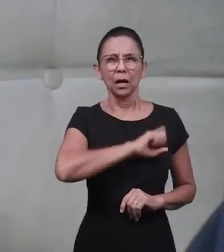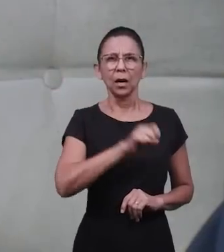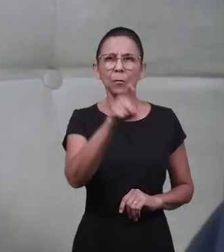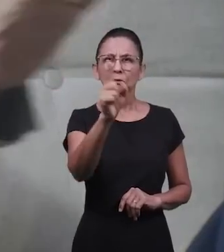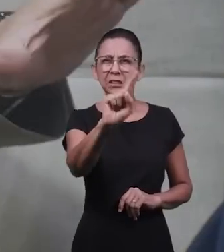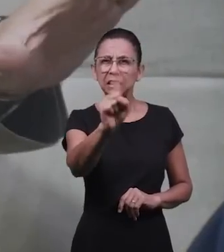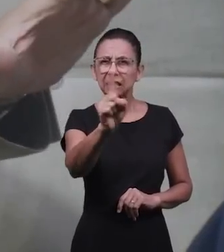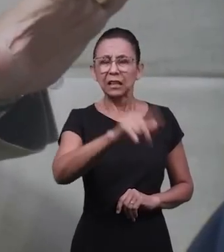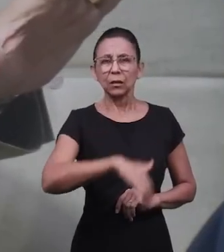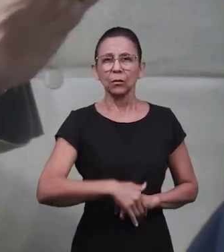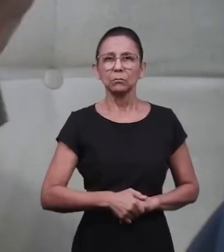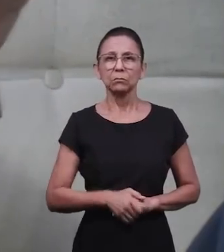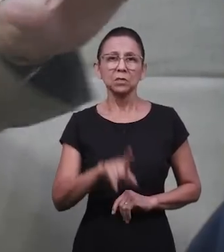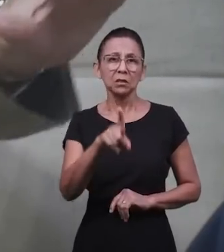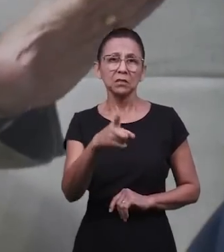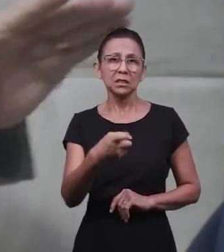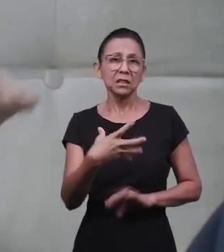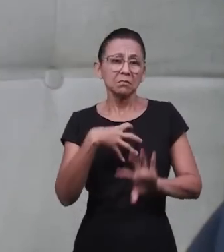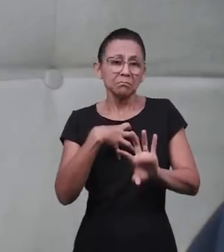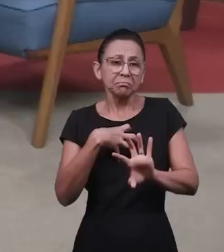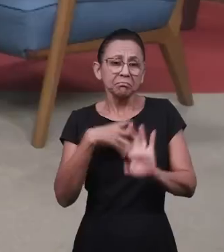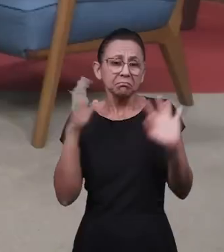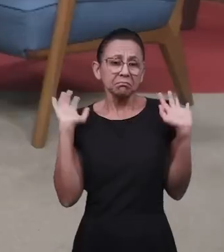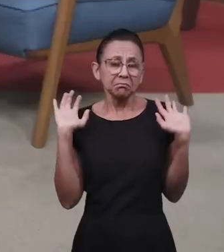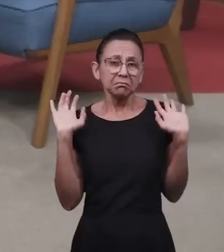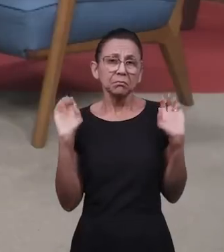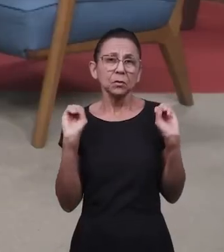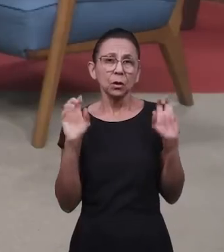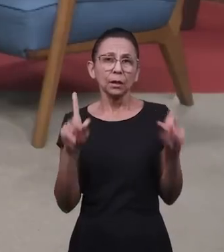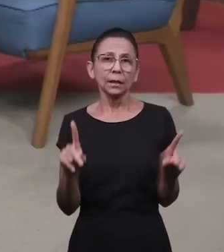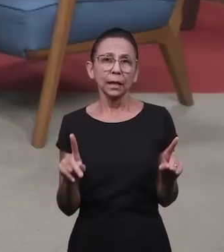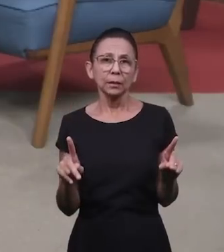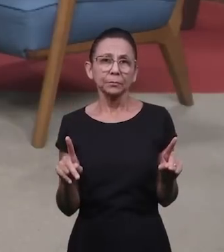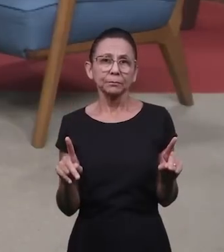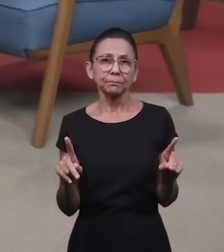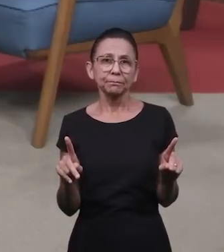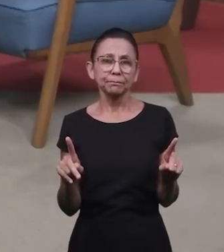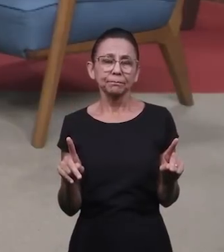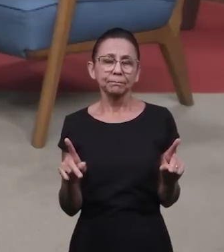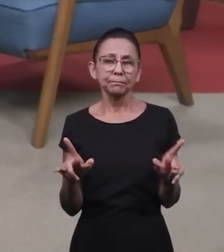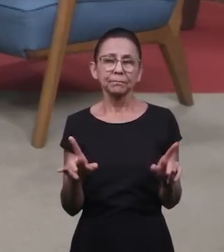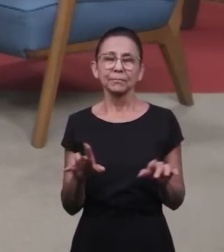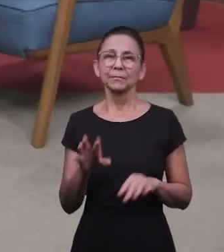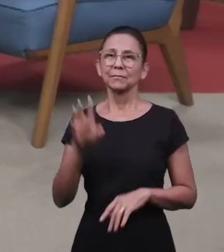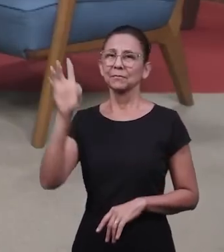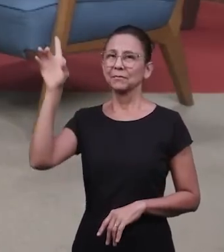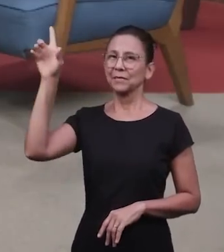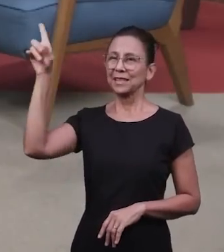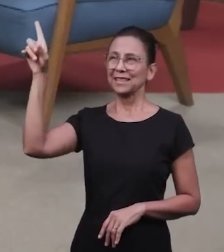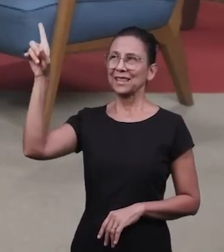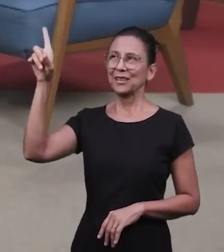você, né, também não tem mais nenhum sentimento por aquela pessoa. Geralmente é assim, mas Deus não.